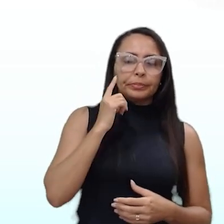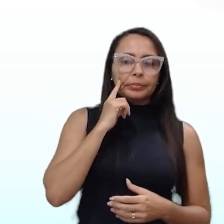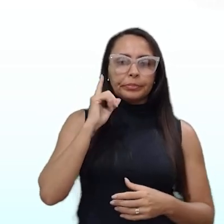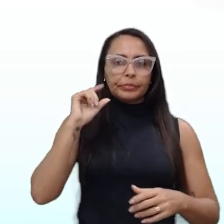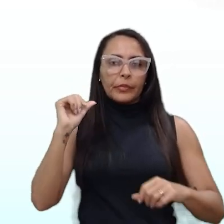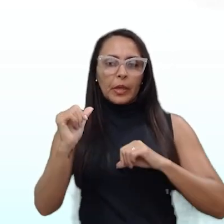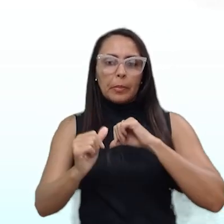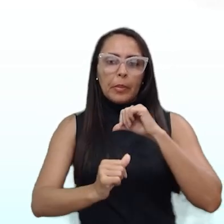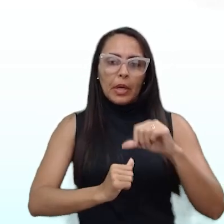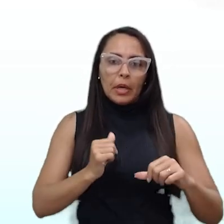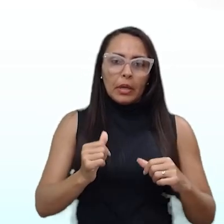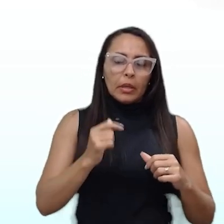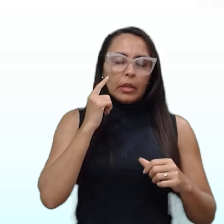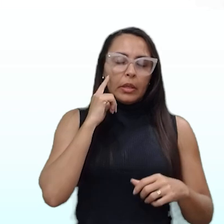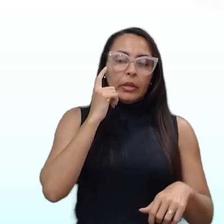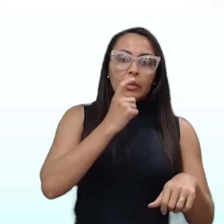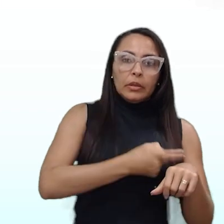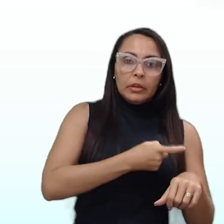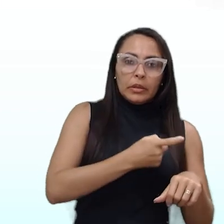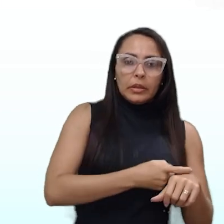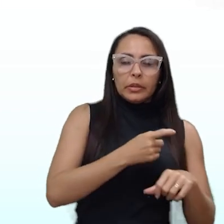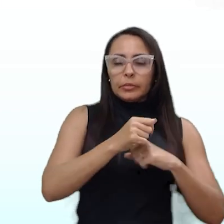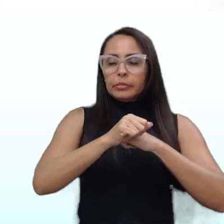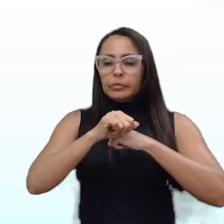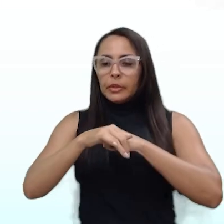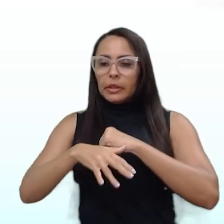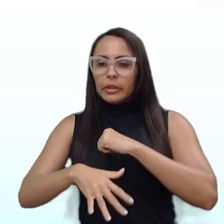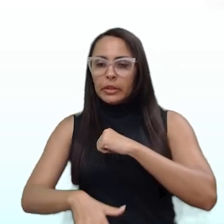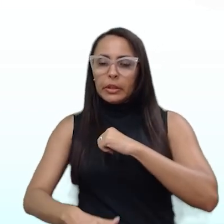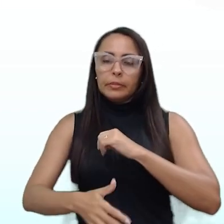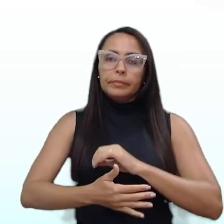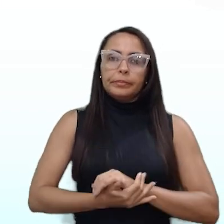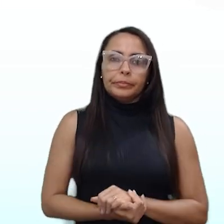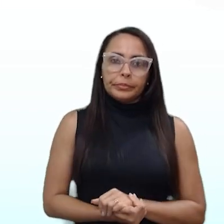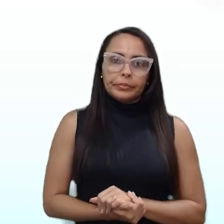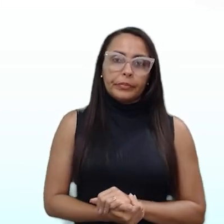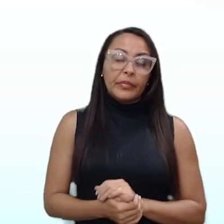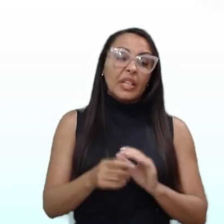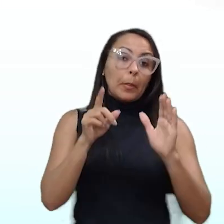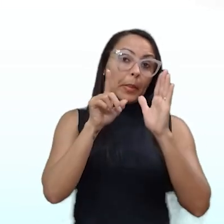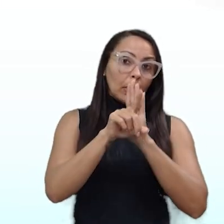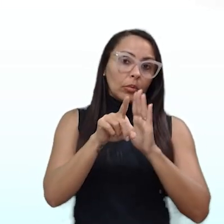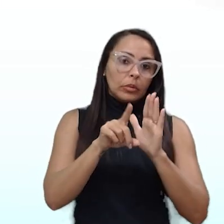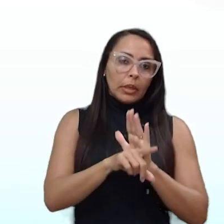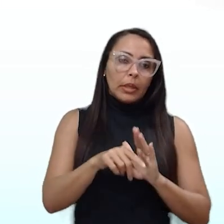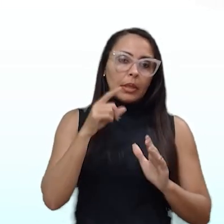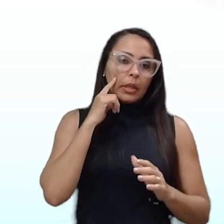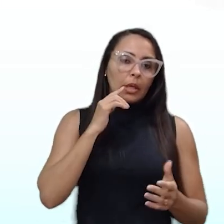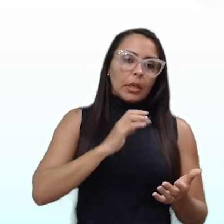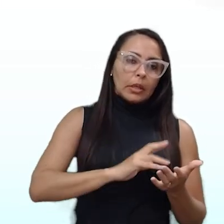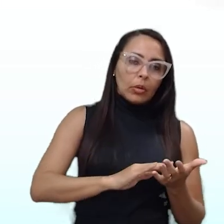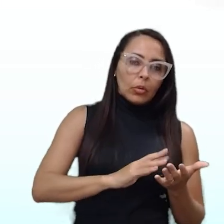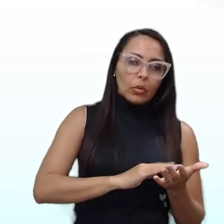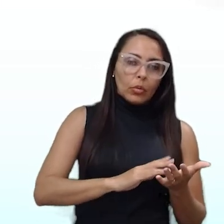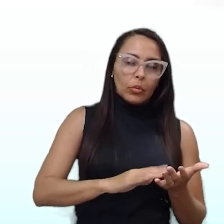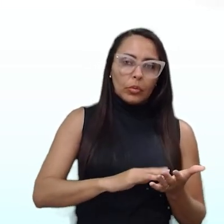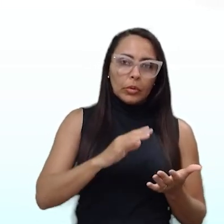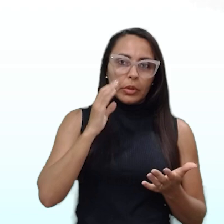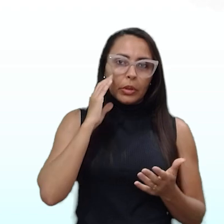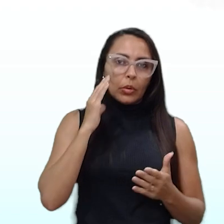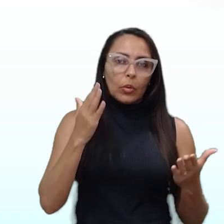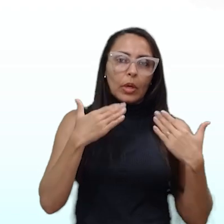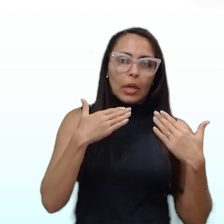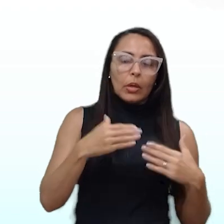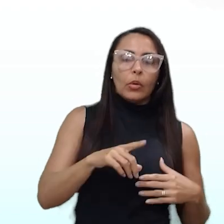passa integralmente da fase sólida para a fase líquida. Tá aí o gráfico. E a pergunta da questão é, calcule o calor latente